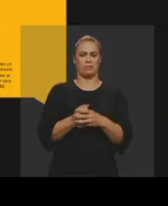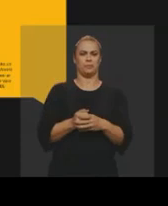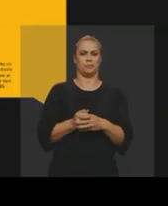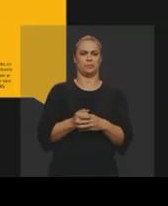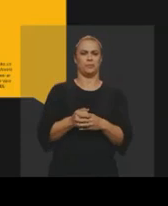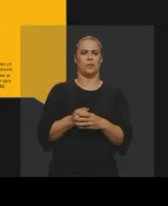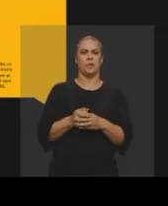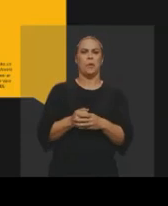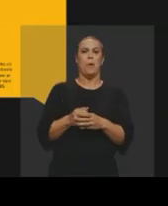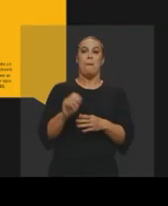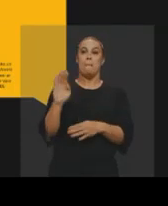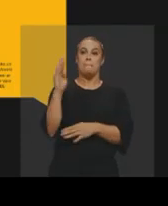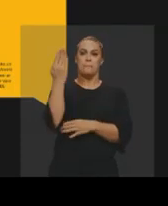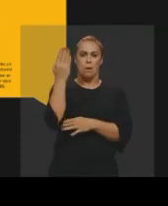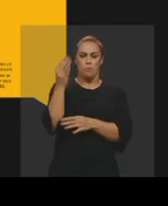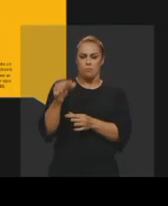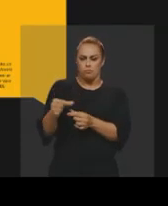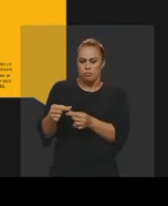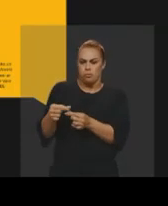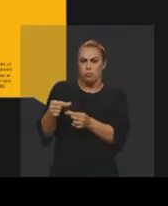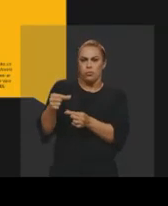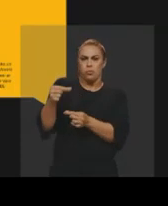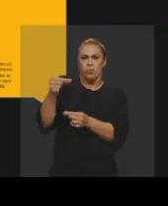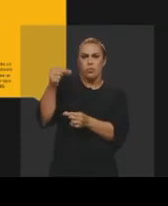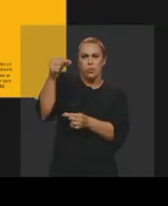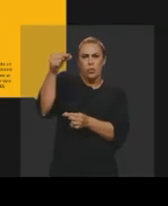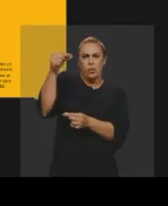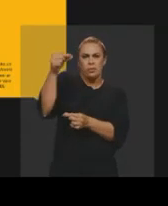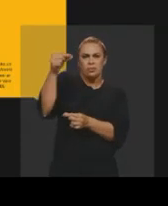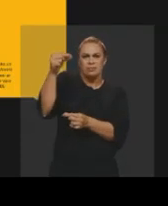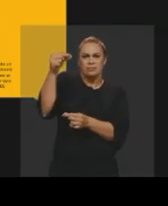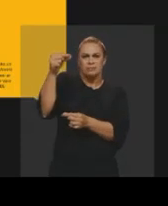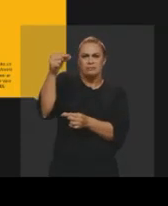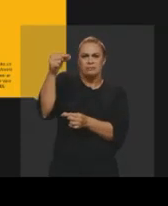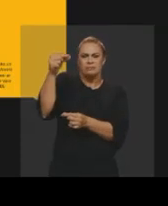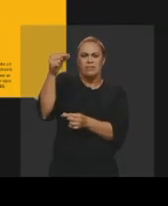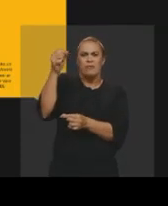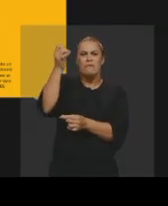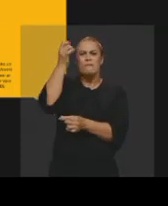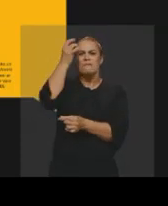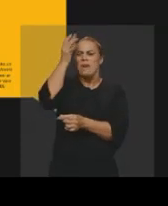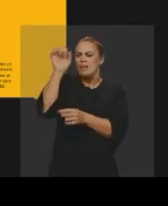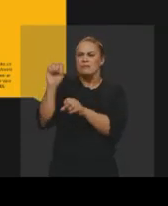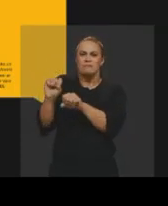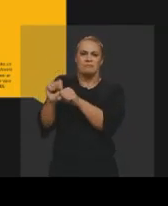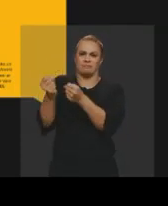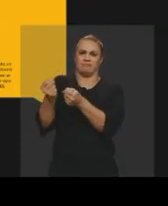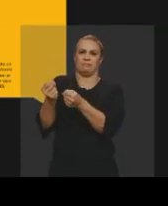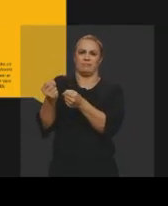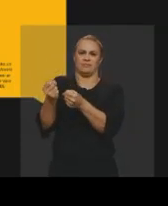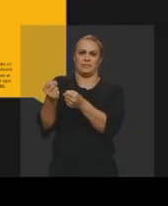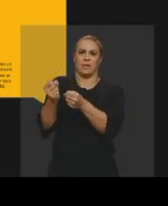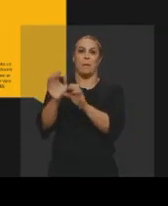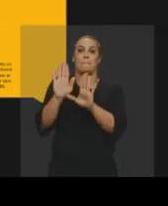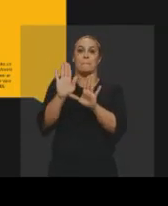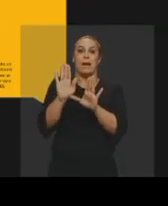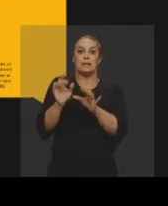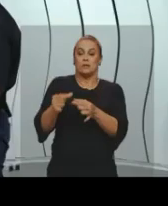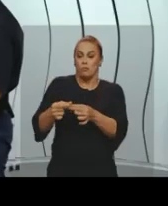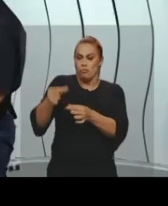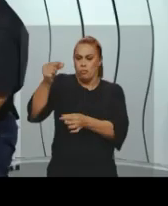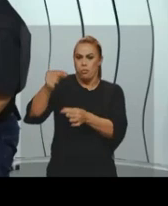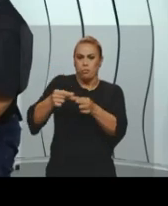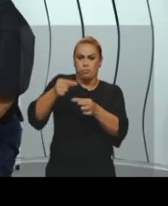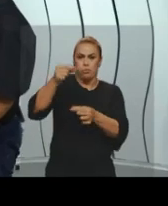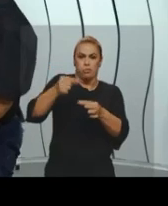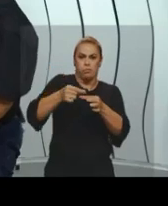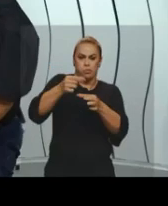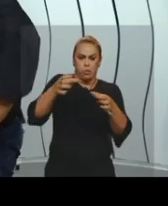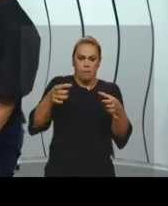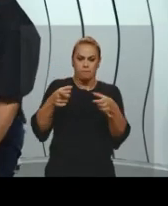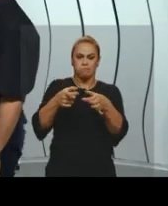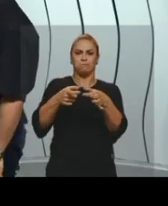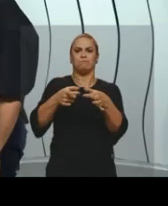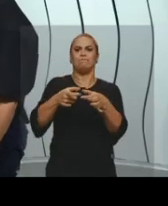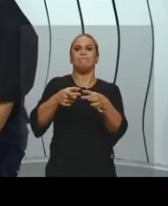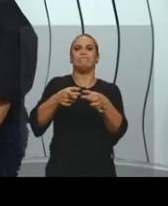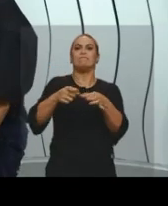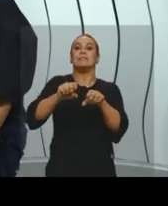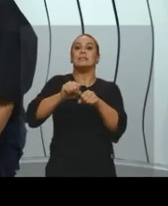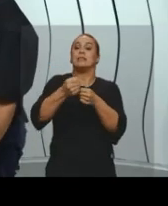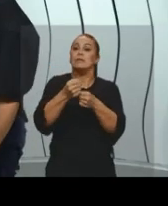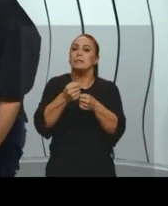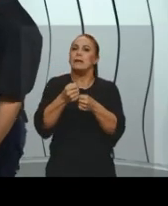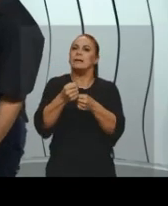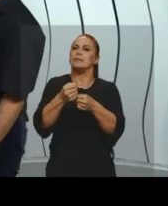facilmente. Pega um feixe e você vai ter muito mais dificuldade para quebrar, certo? É a mesma lógica. Certinho?